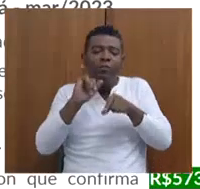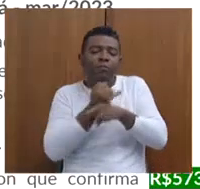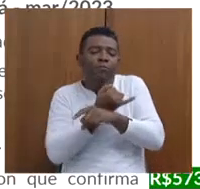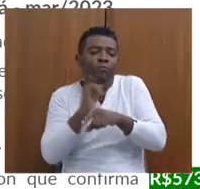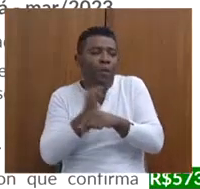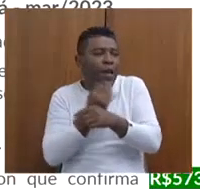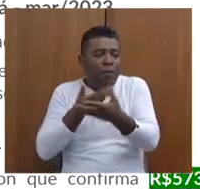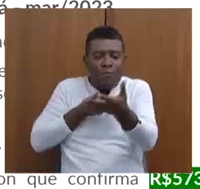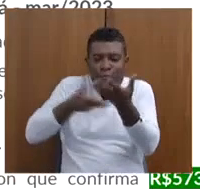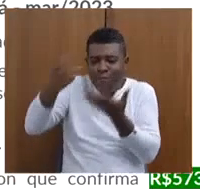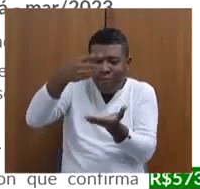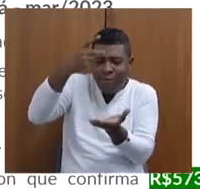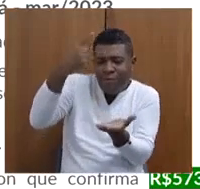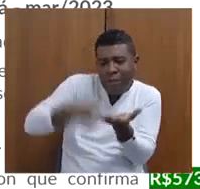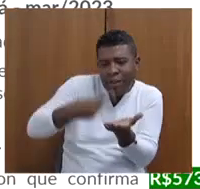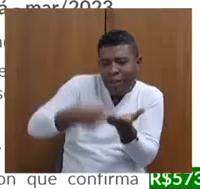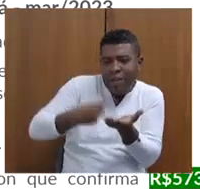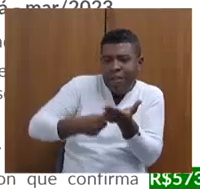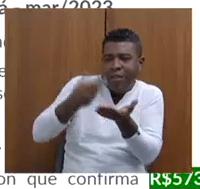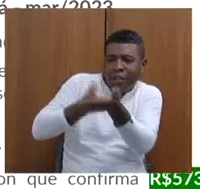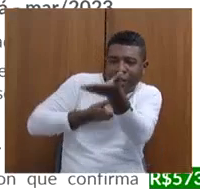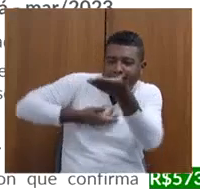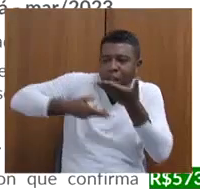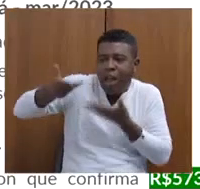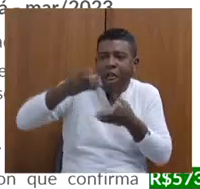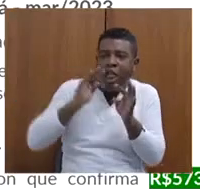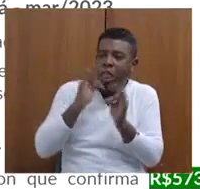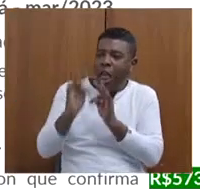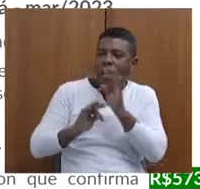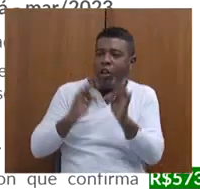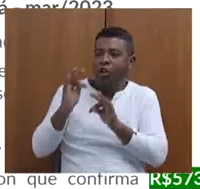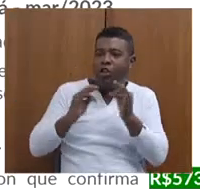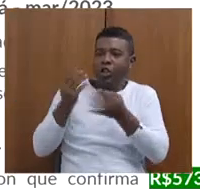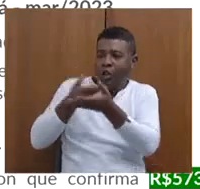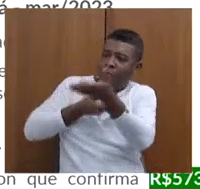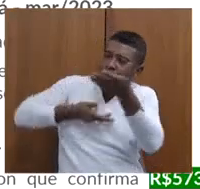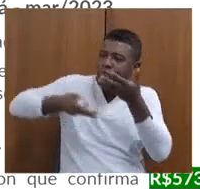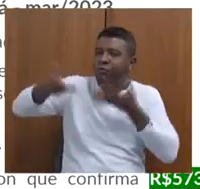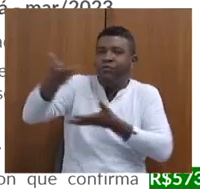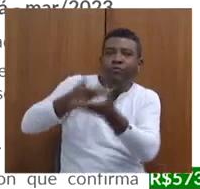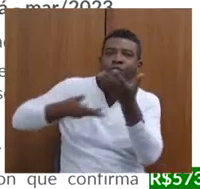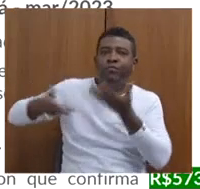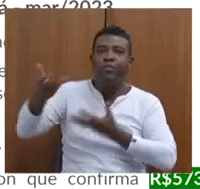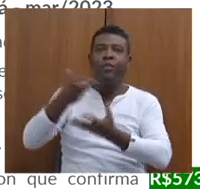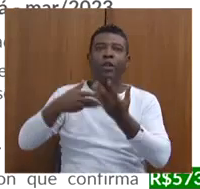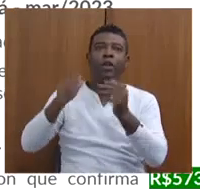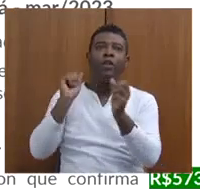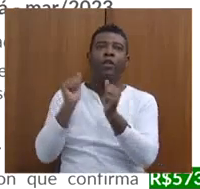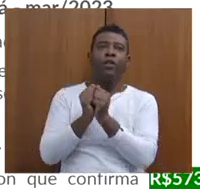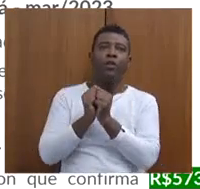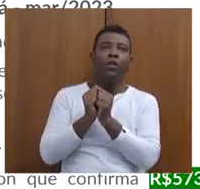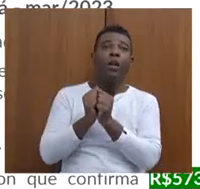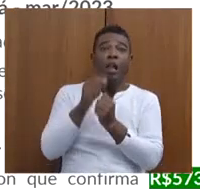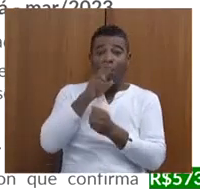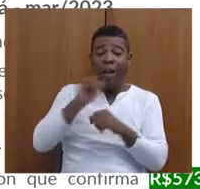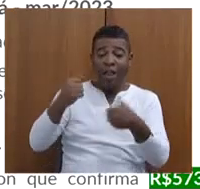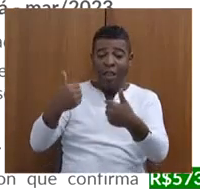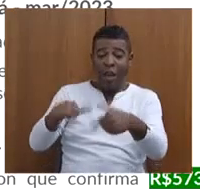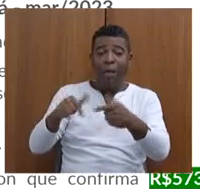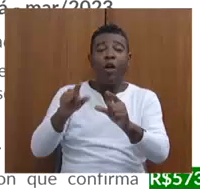de transferência de tecnologia em outubro agora vamos trabalhar a questão de irrigação em Israel